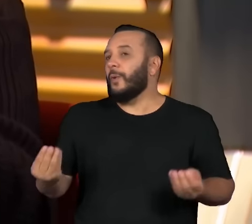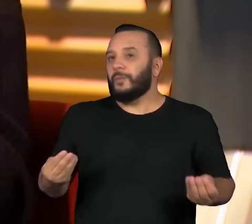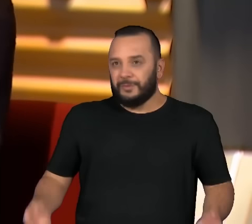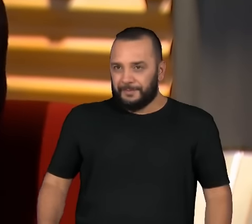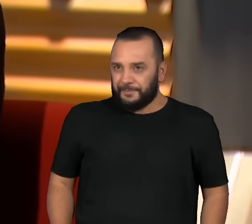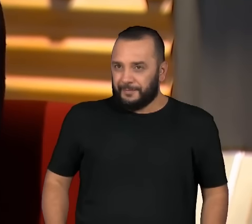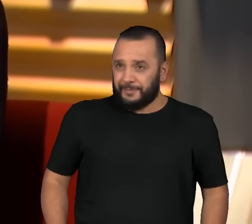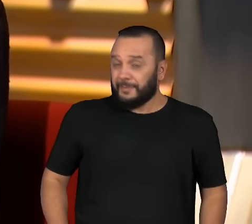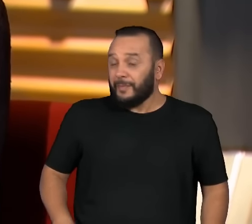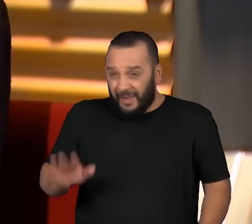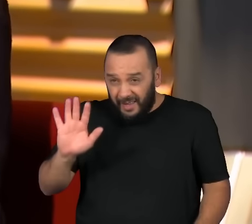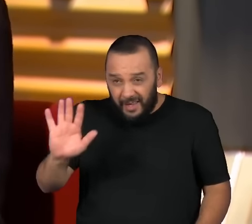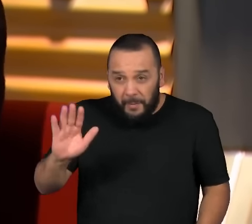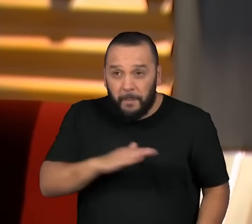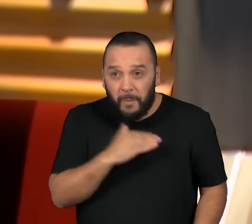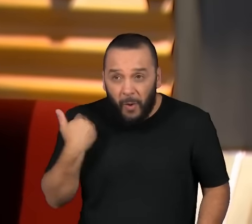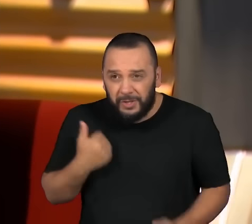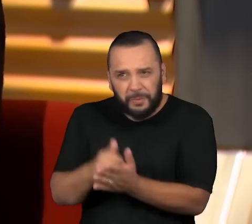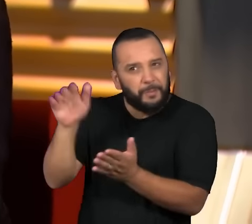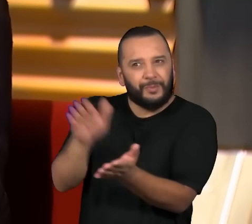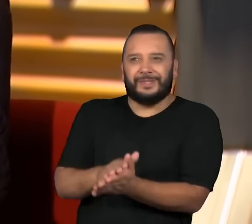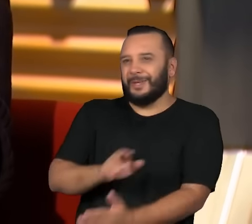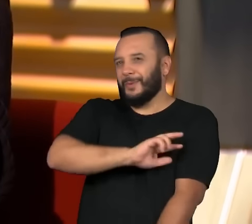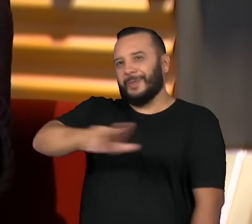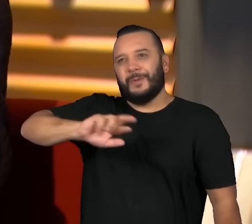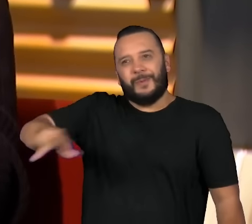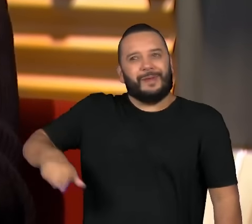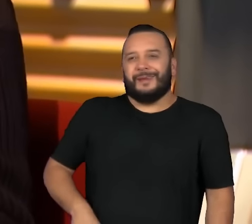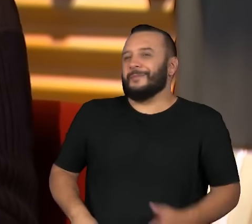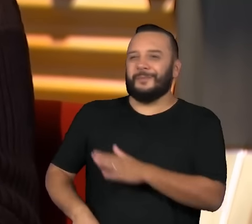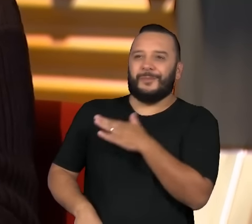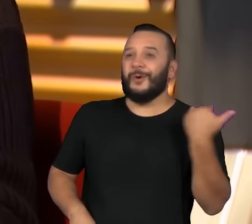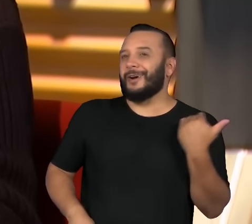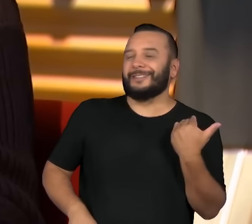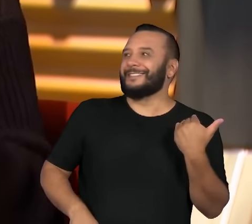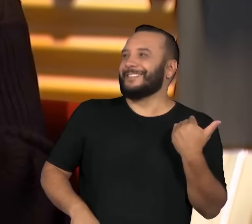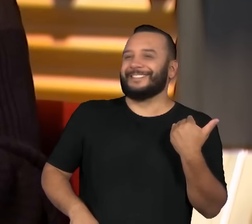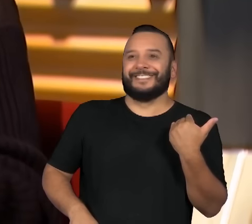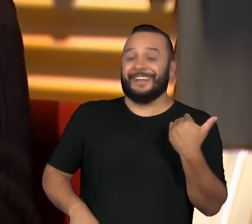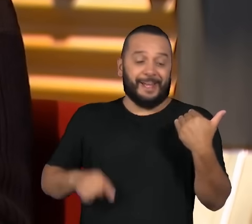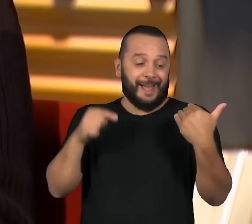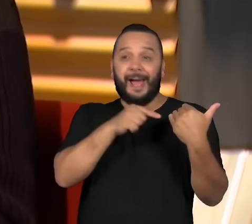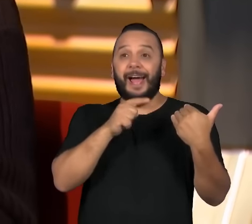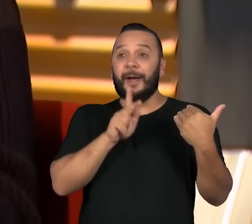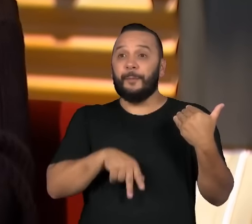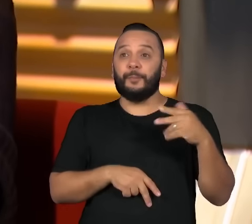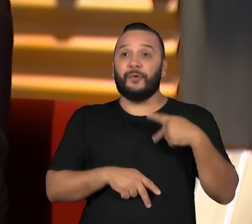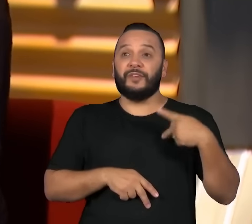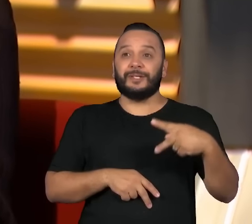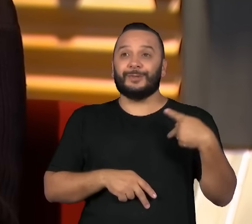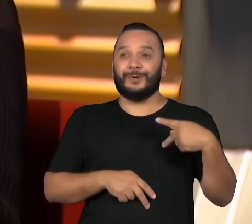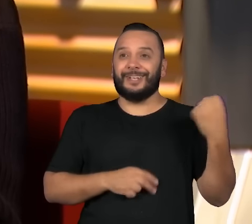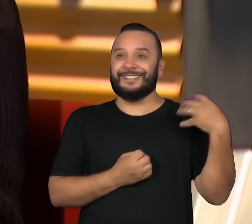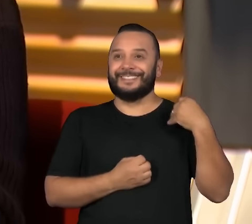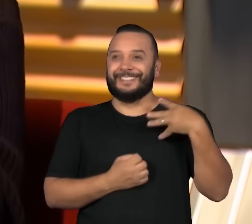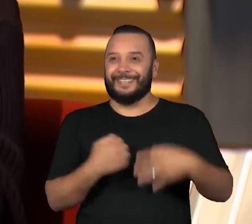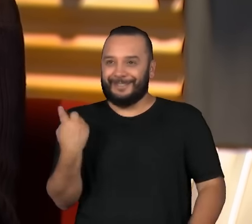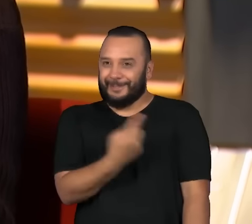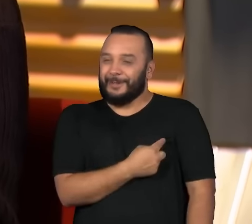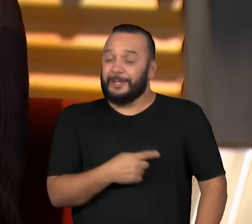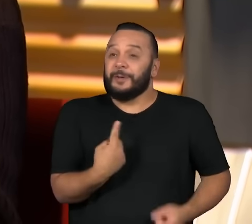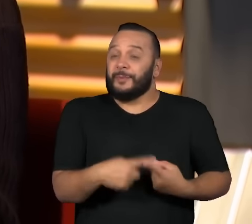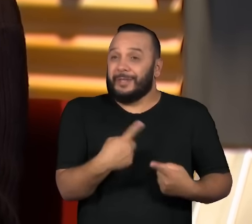morte não é punição. Morte não é punição. Morte é a nossa maior professora. Eu falo isso de experiência. O que eu tenho aprendido por